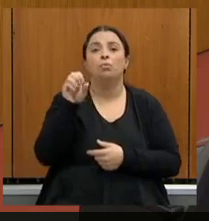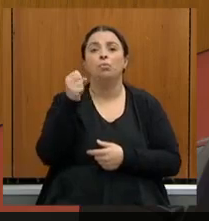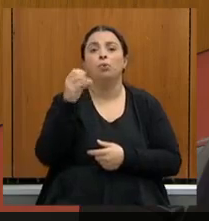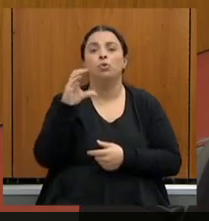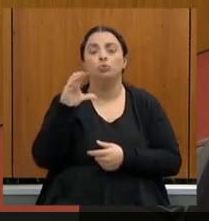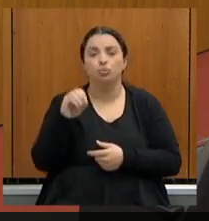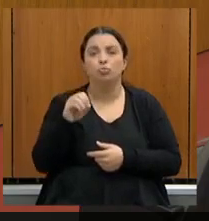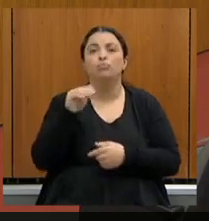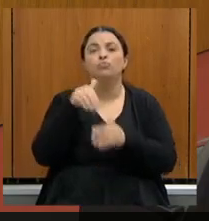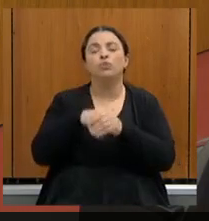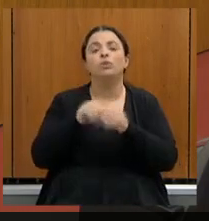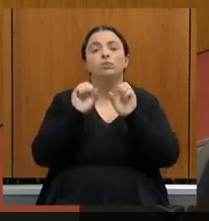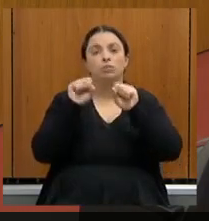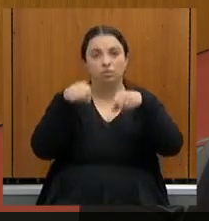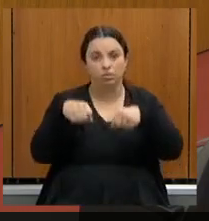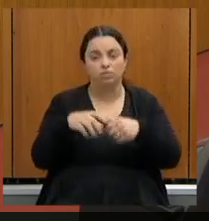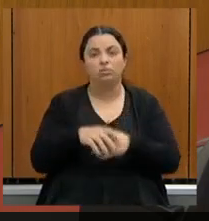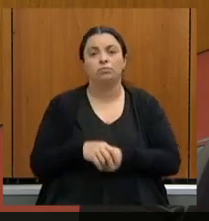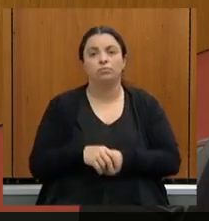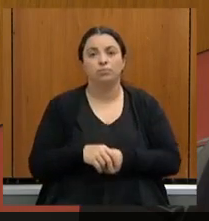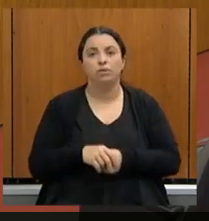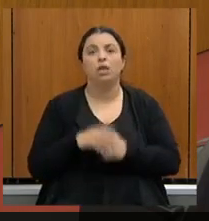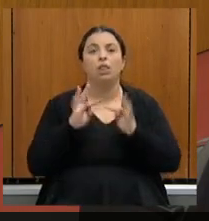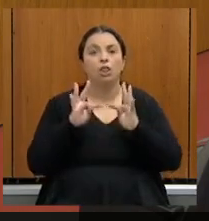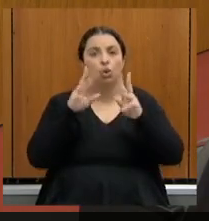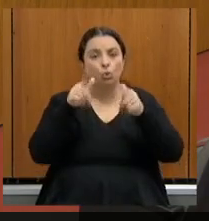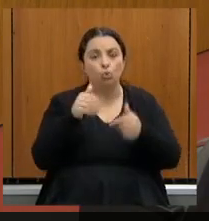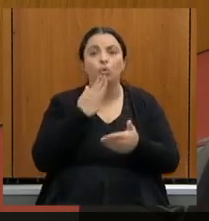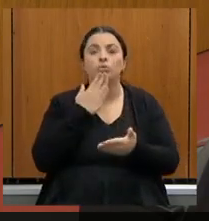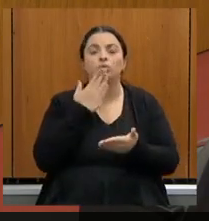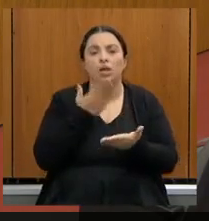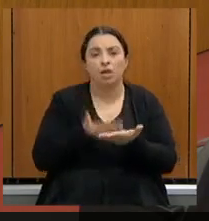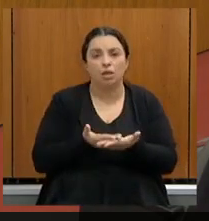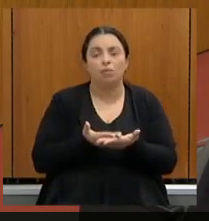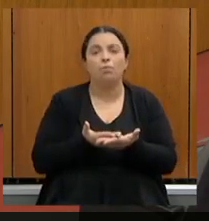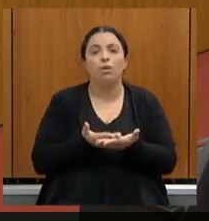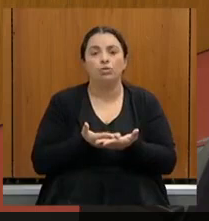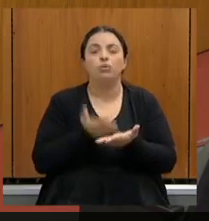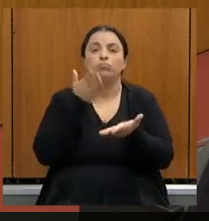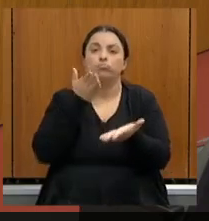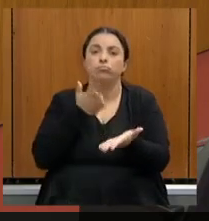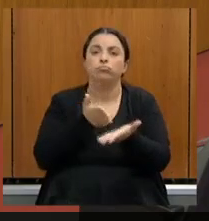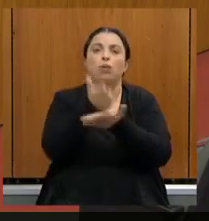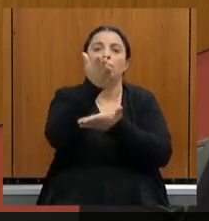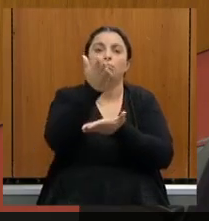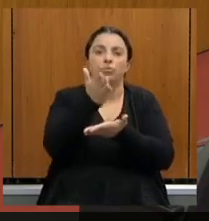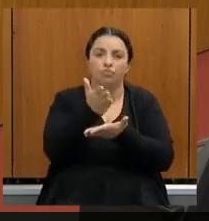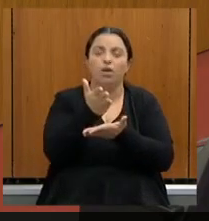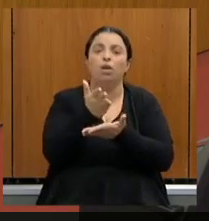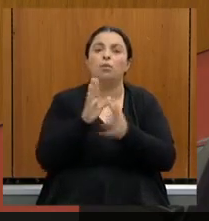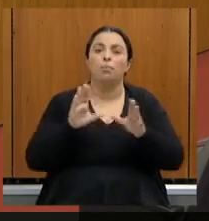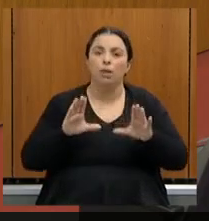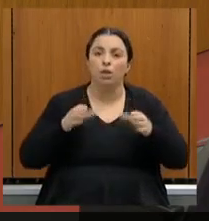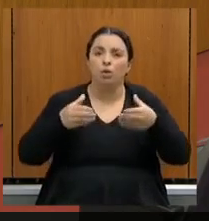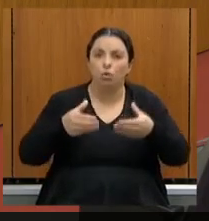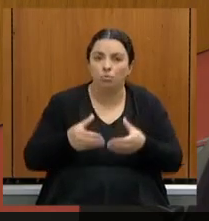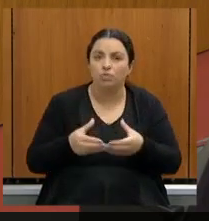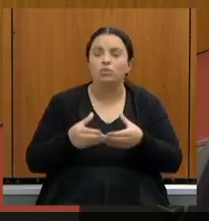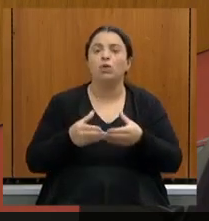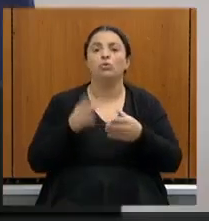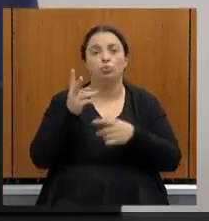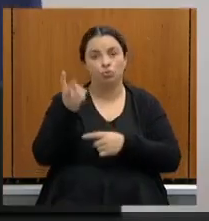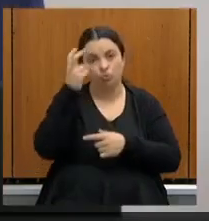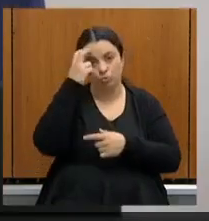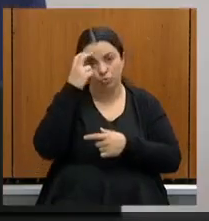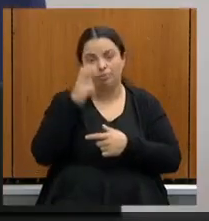sim então fica todos os requerimentos aprovados pela Comissão de